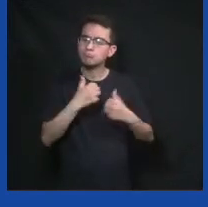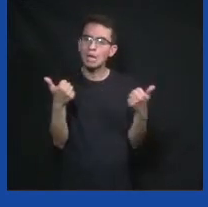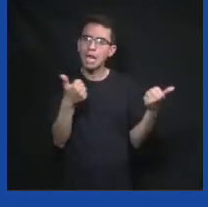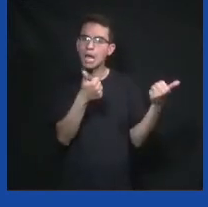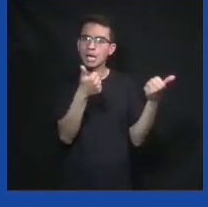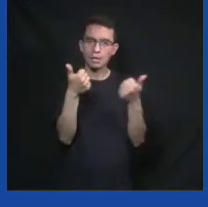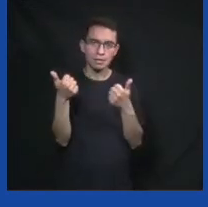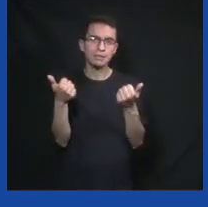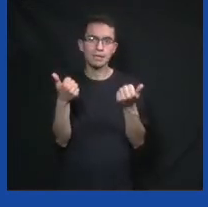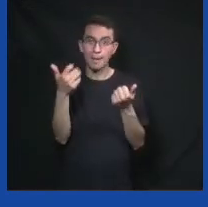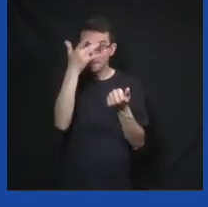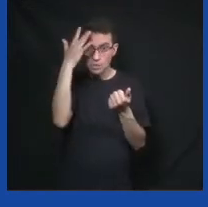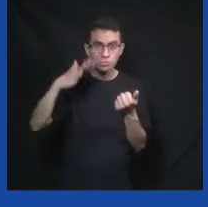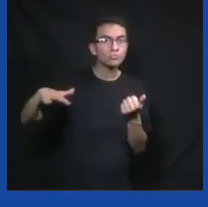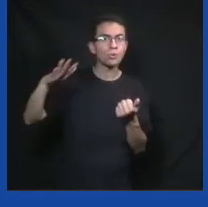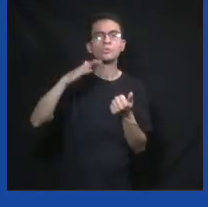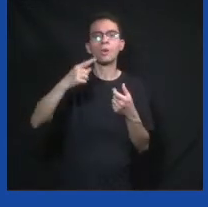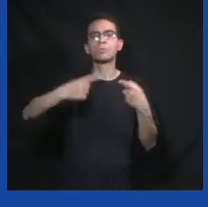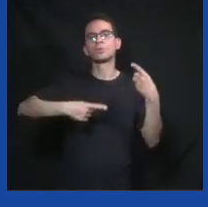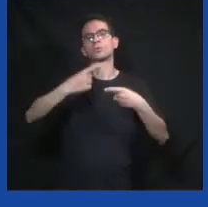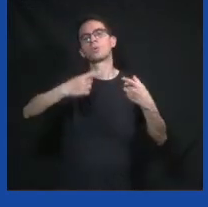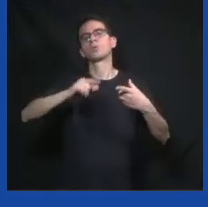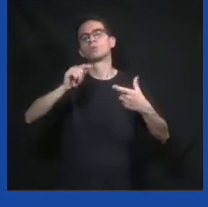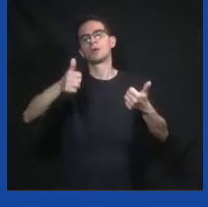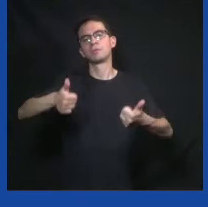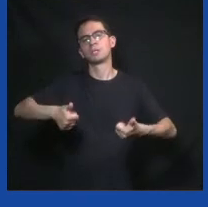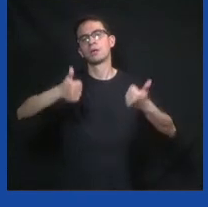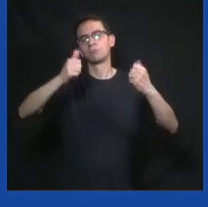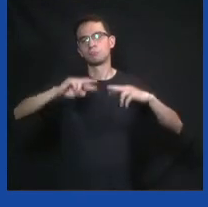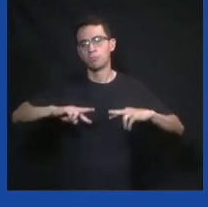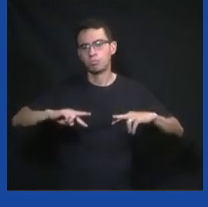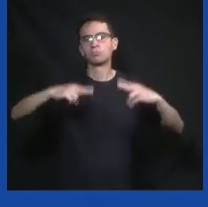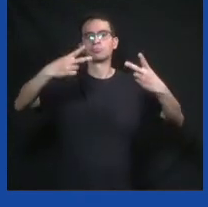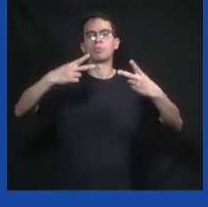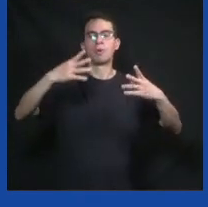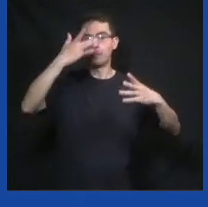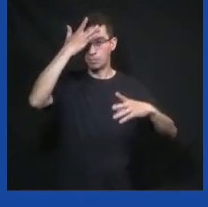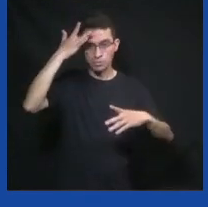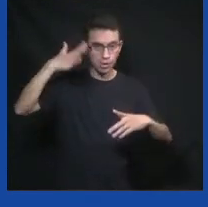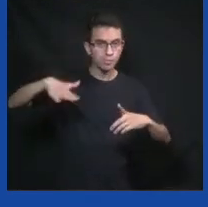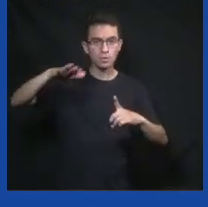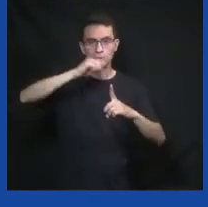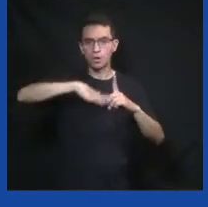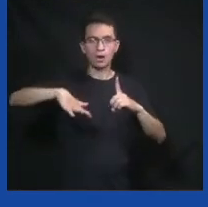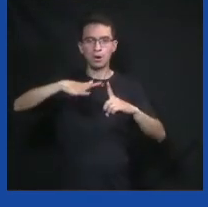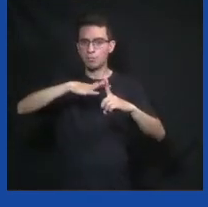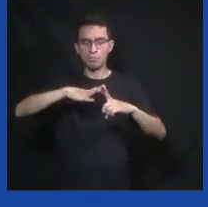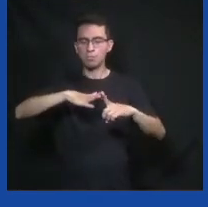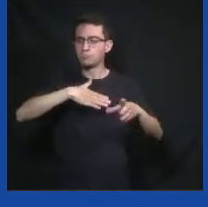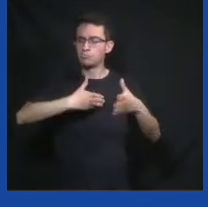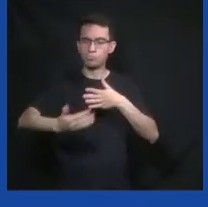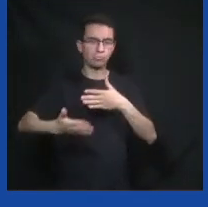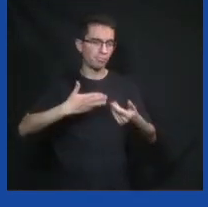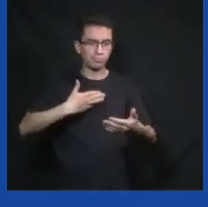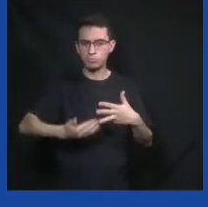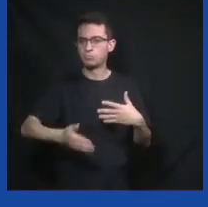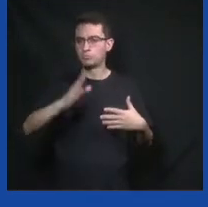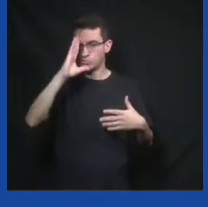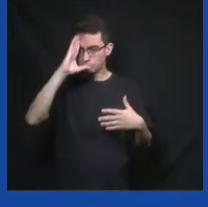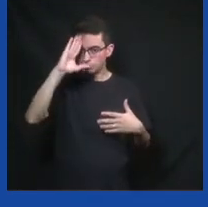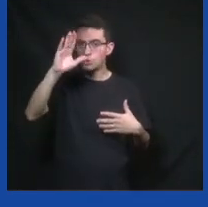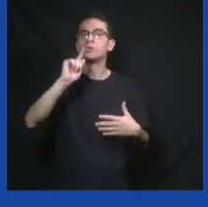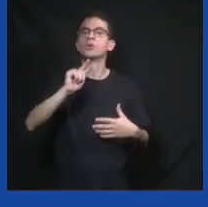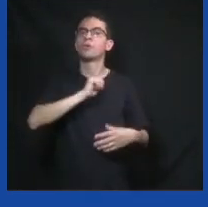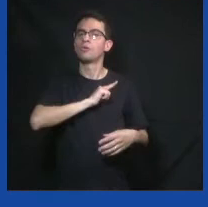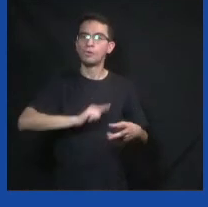bem para muita gente, e a política é a maior alavanca de transformação de qualquer sociedade, não tem outra mais potente do que a política e o Estado. Então,